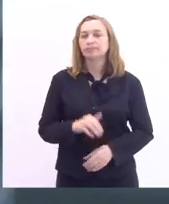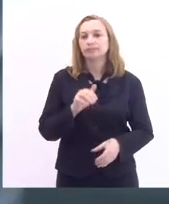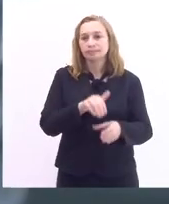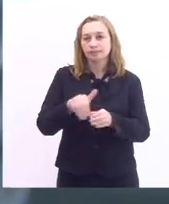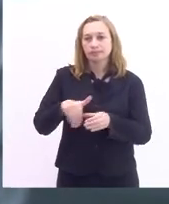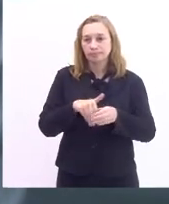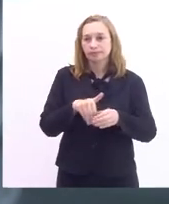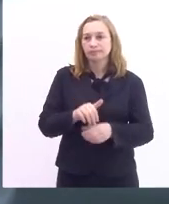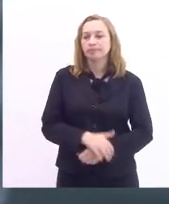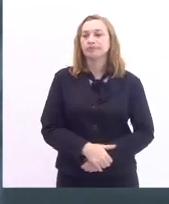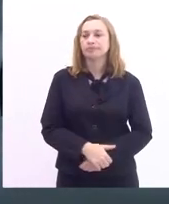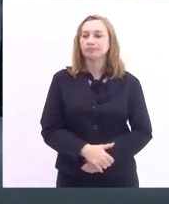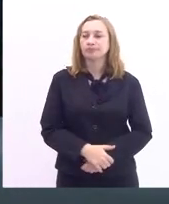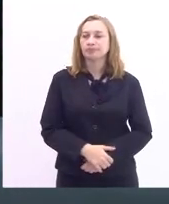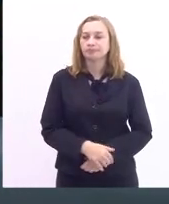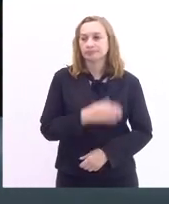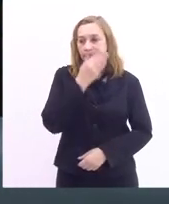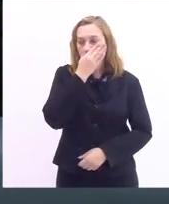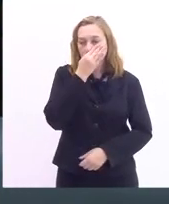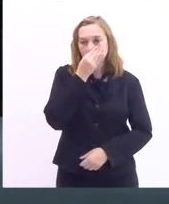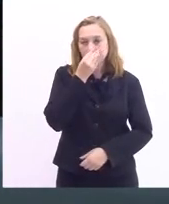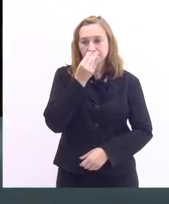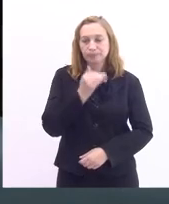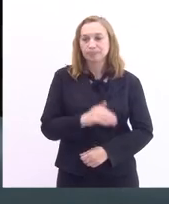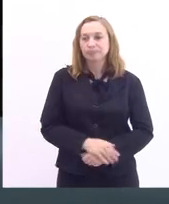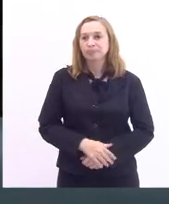eleitoral os conselheiros